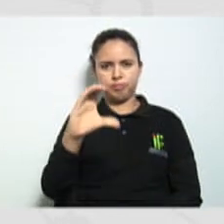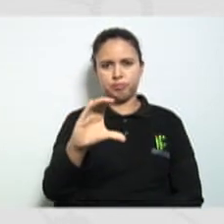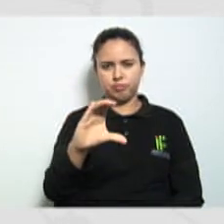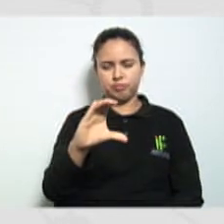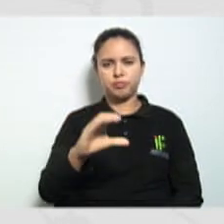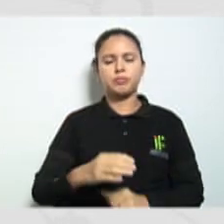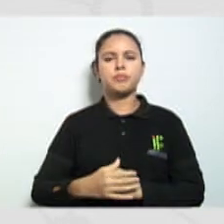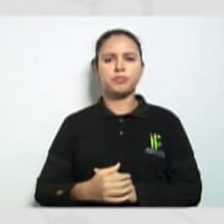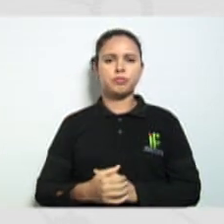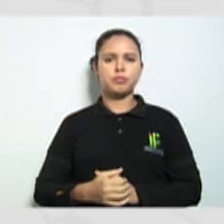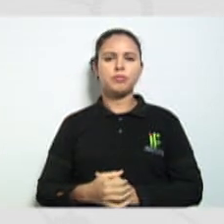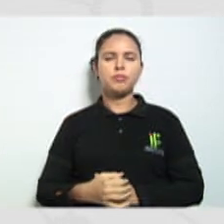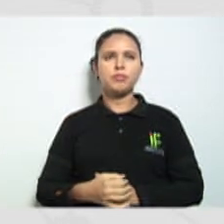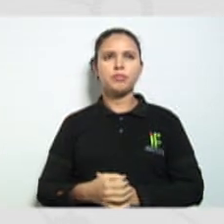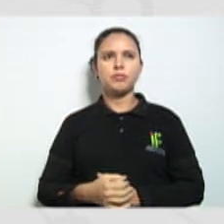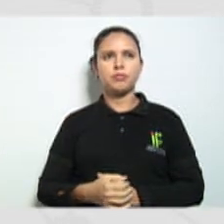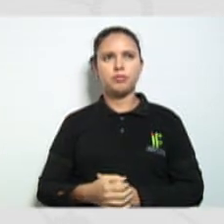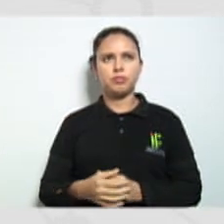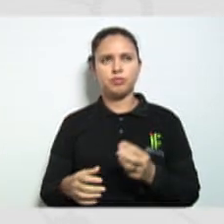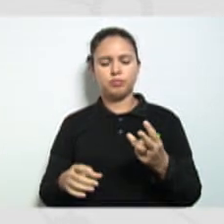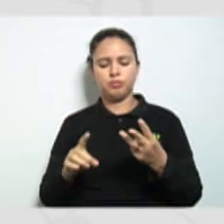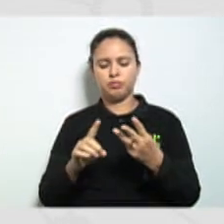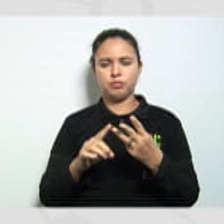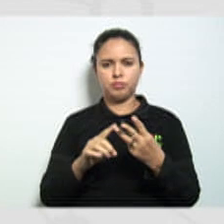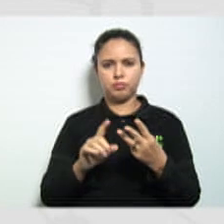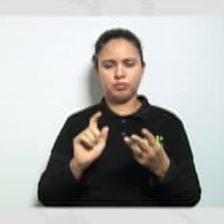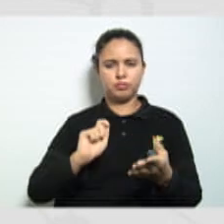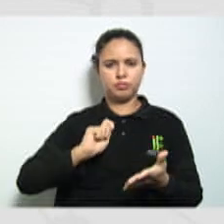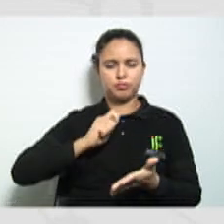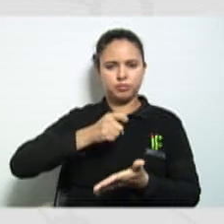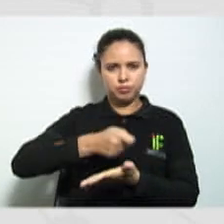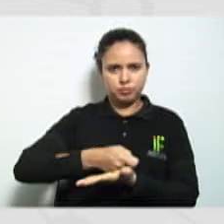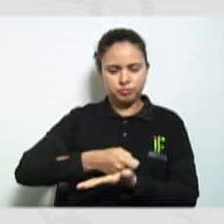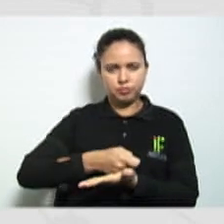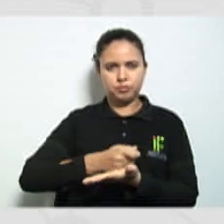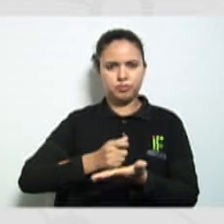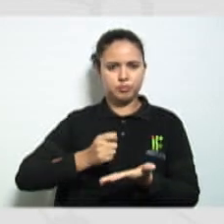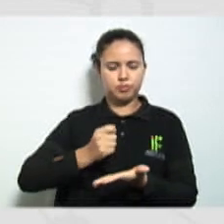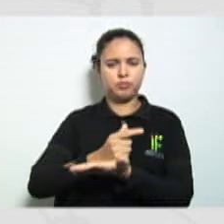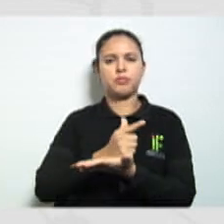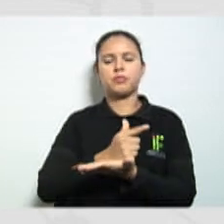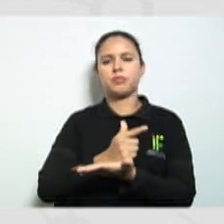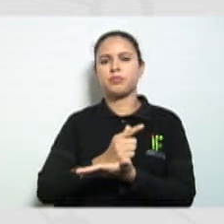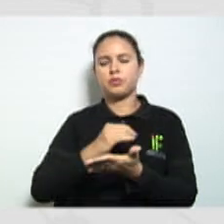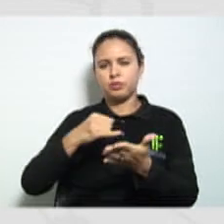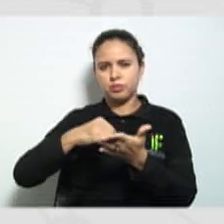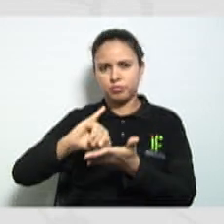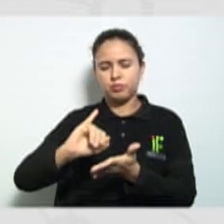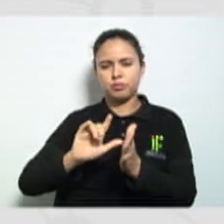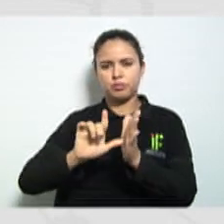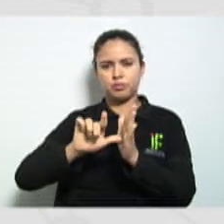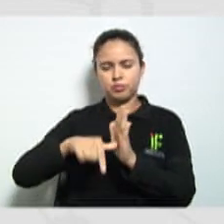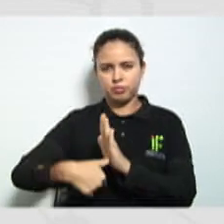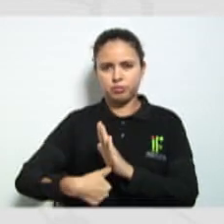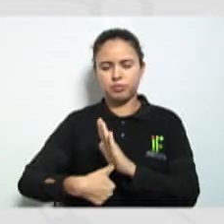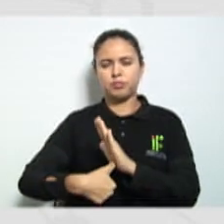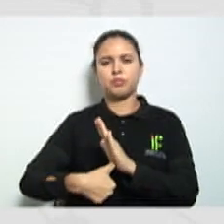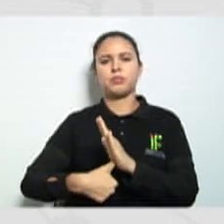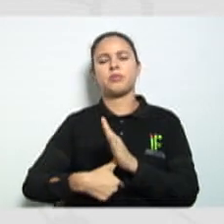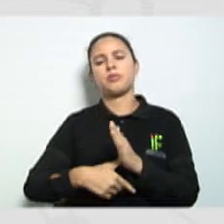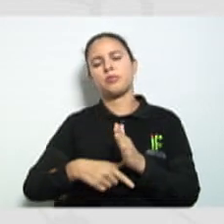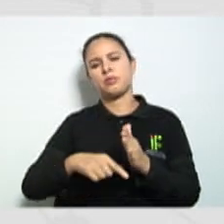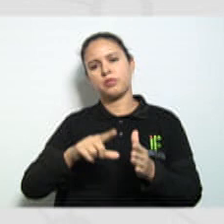no slide. Terceira fórmula. Pagamento de impostos a pagar em atraso na conta bancária do Banco do